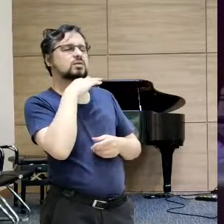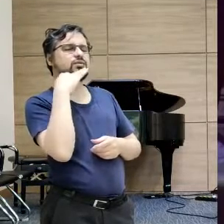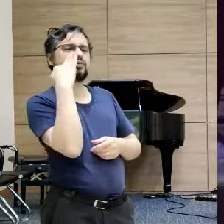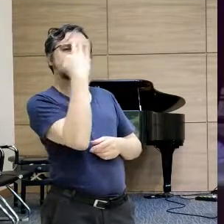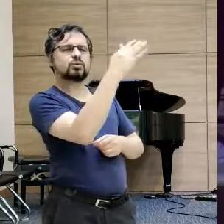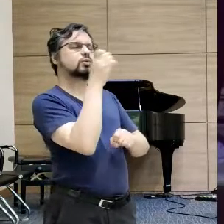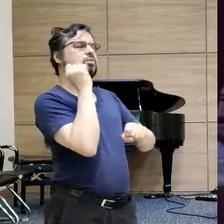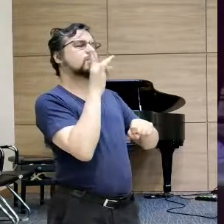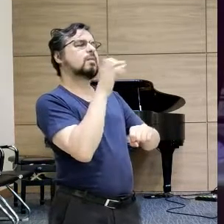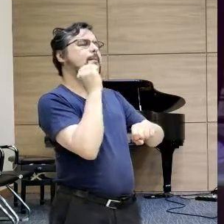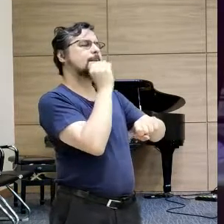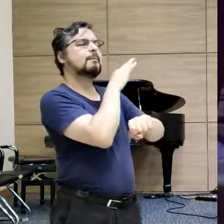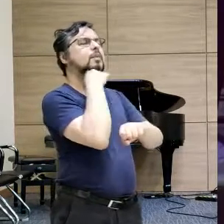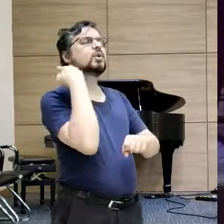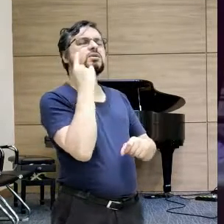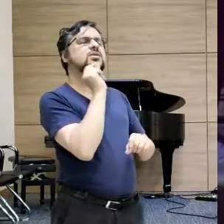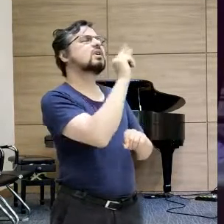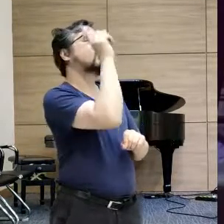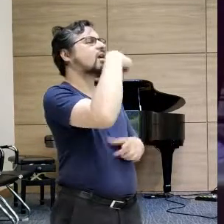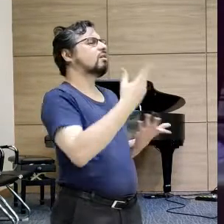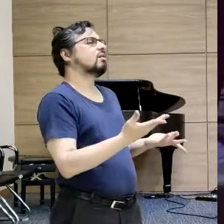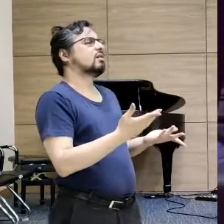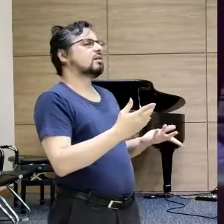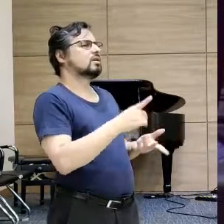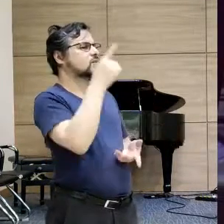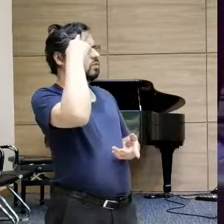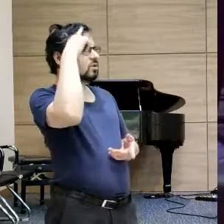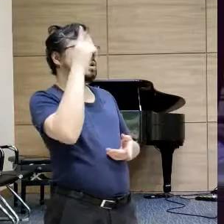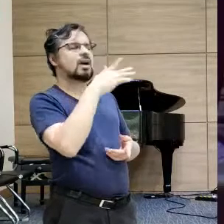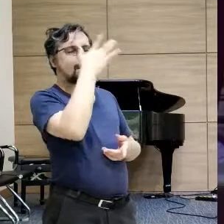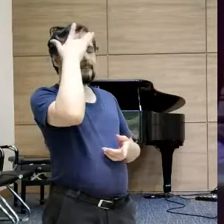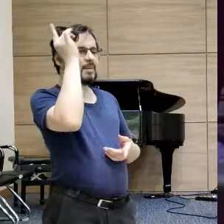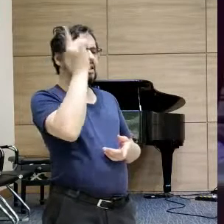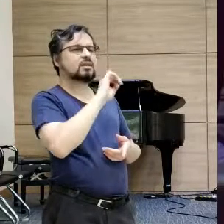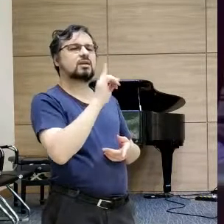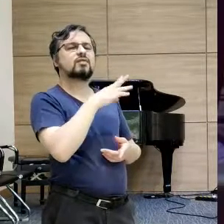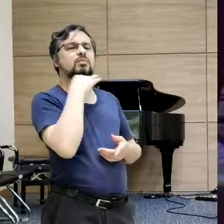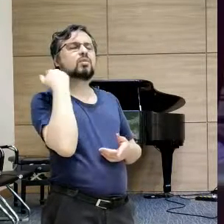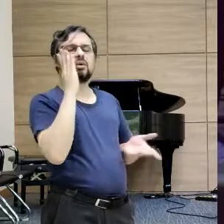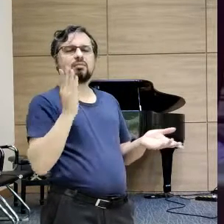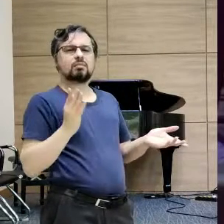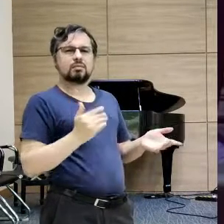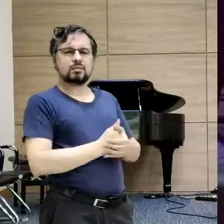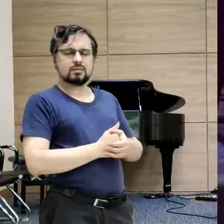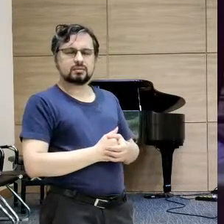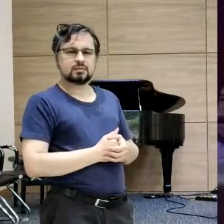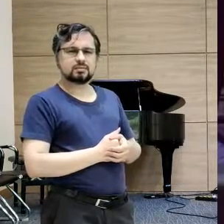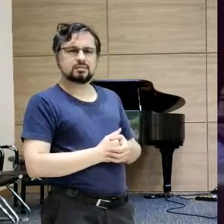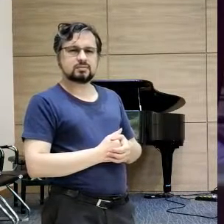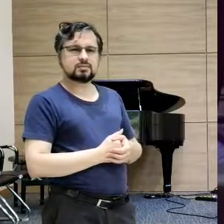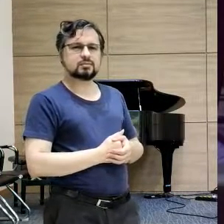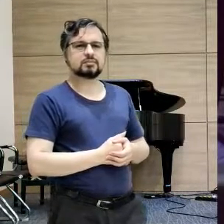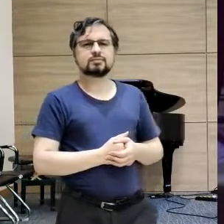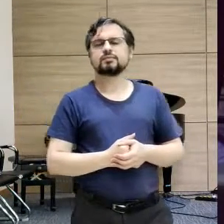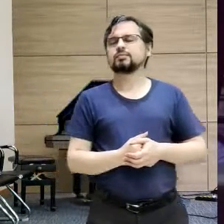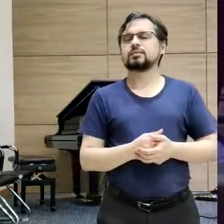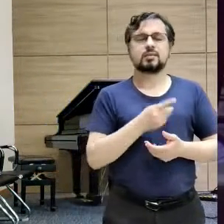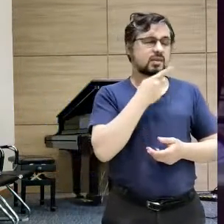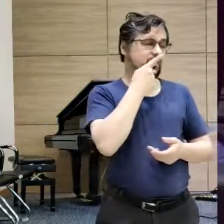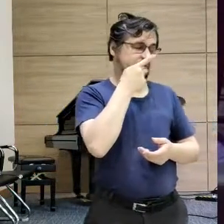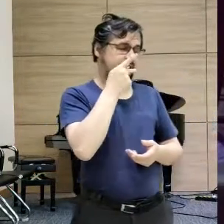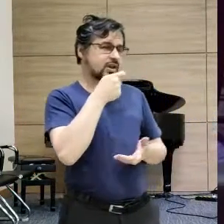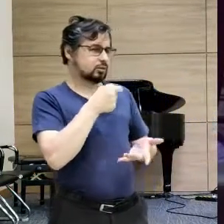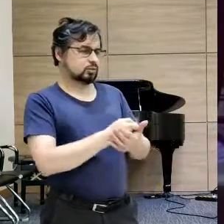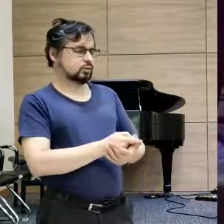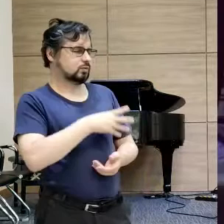senão a morte. Só me diga quem é, que no dia de amanhã ele não amanhecerá. Diga quem é esse homem. Davi dá essa